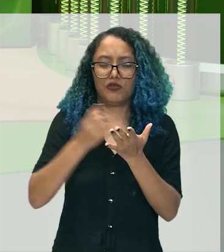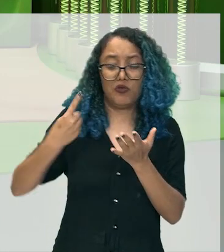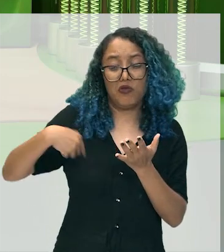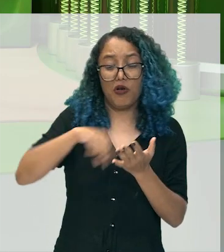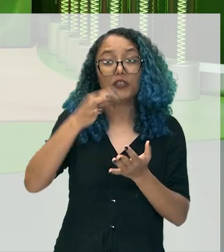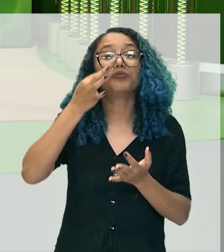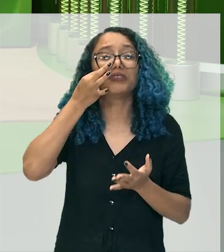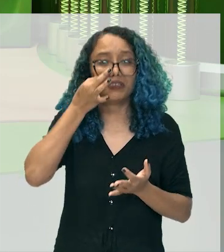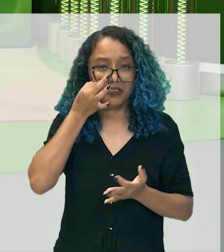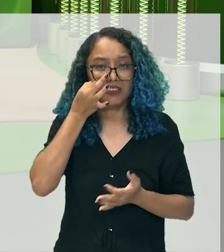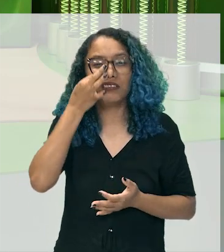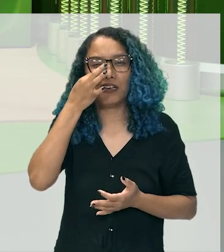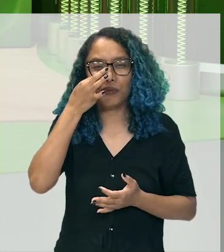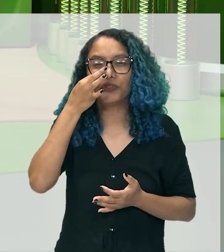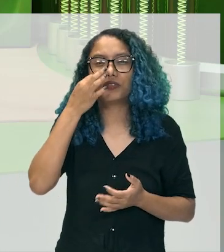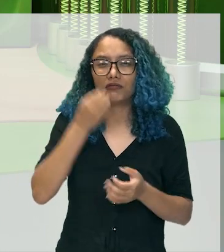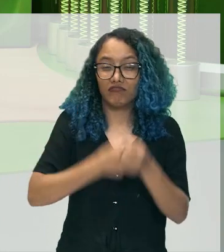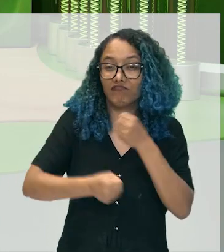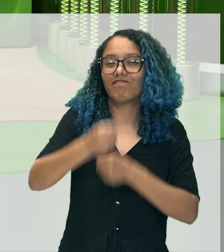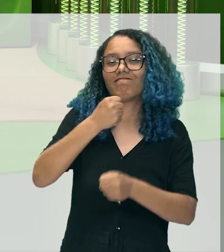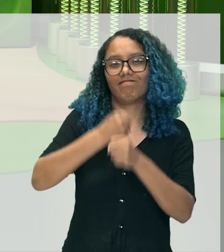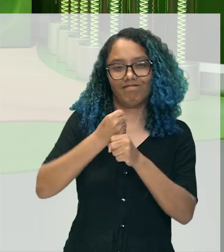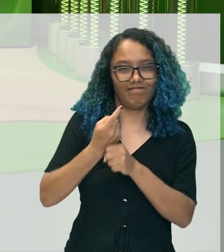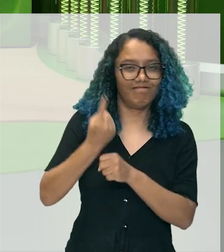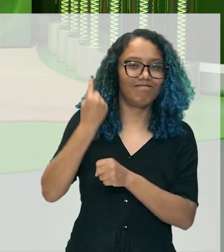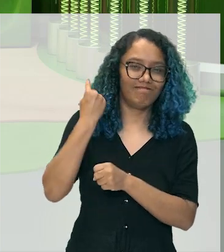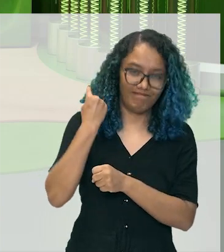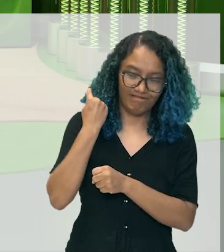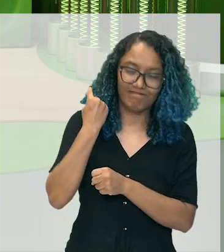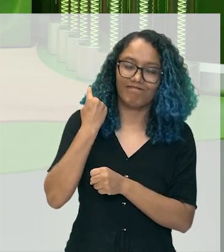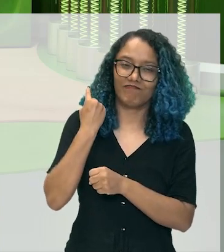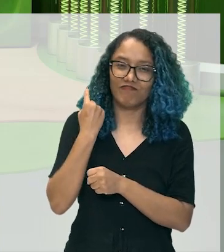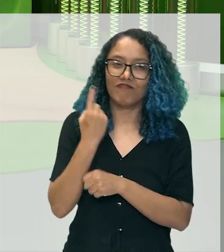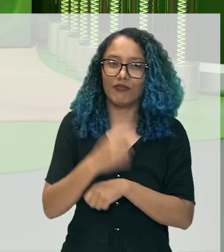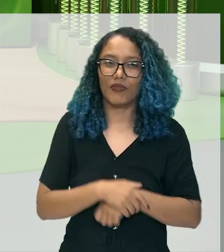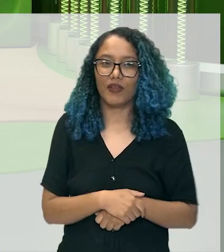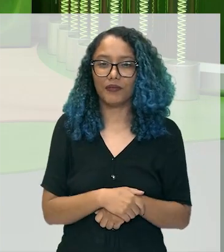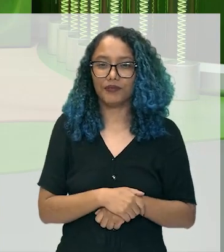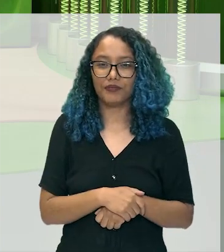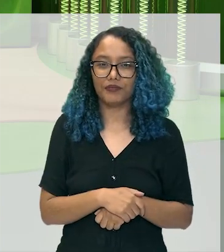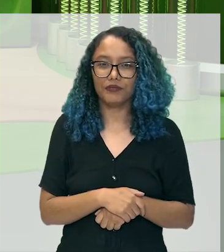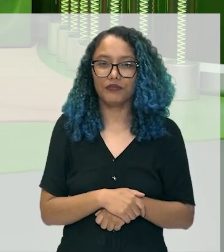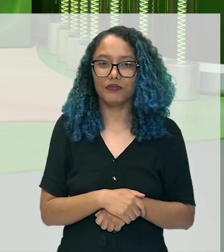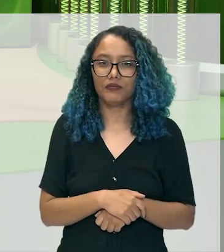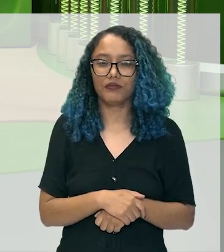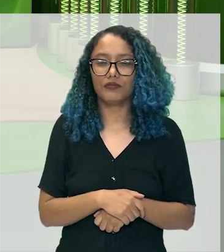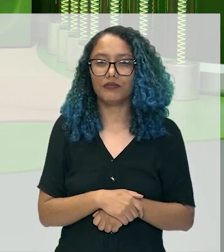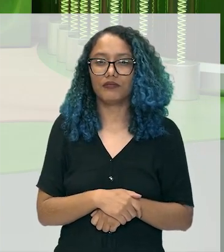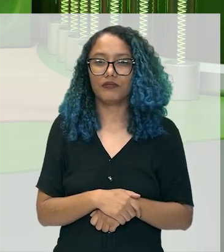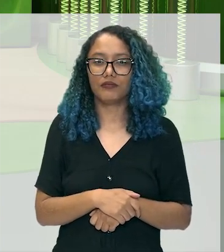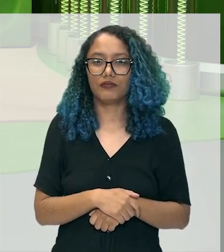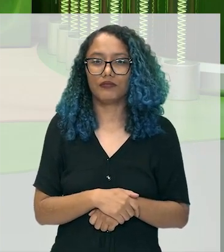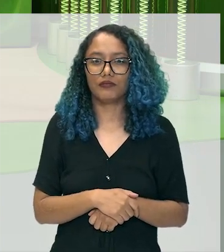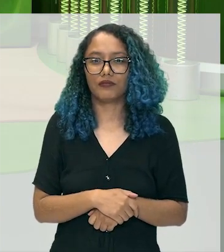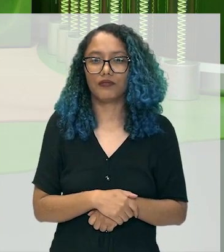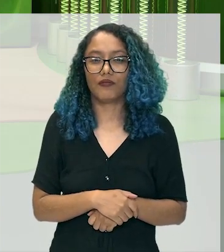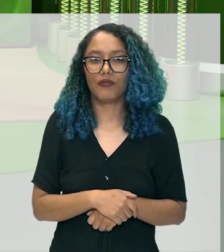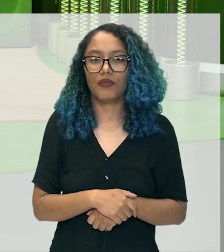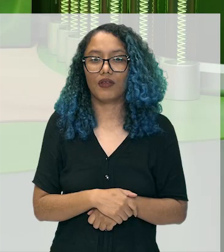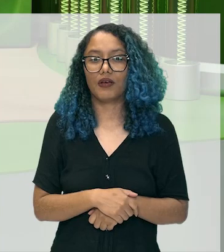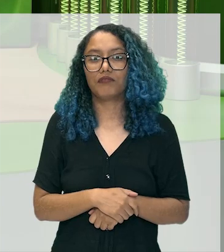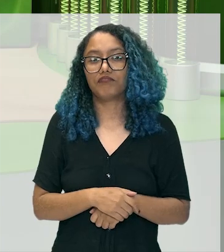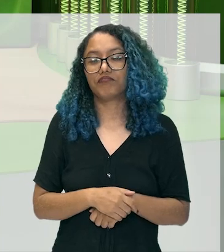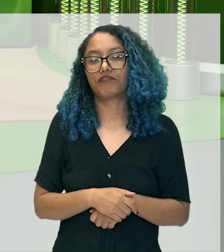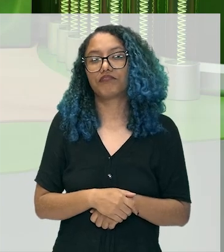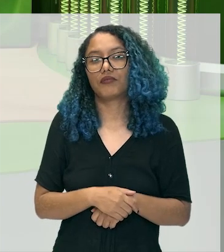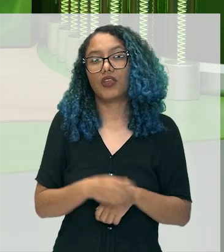nossa vida aí ao longo do último ano, né, para que nós pudéssemos viver essa realidade. Do